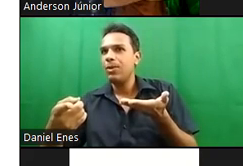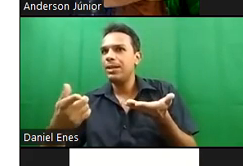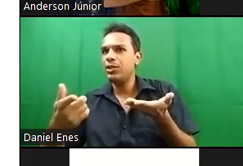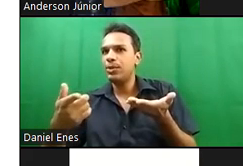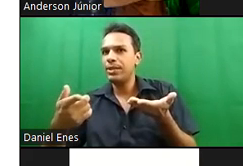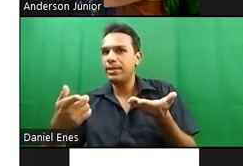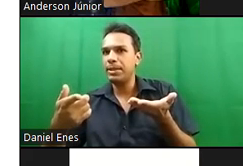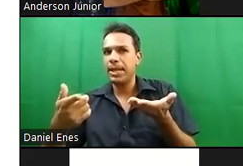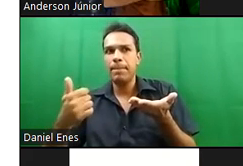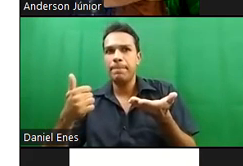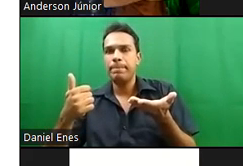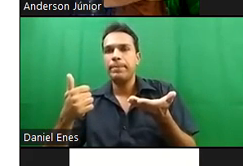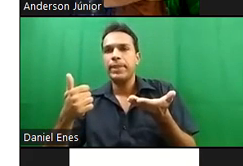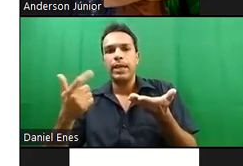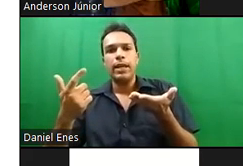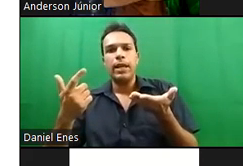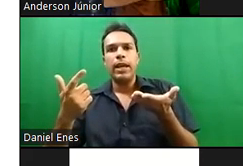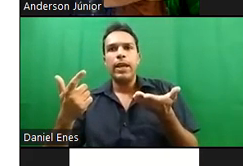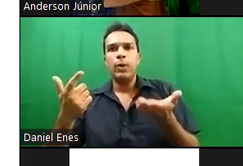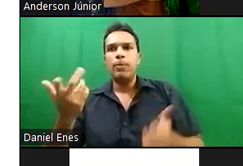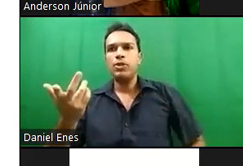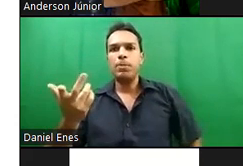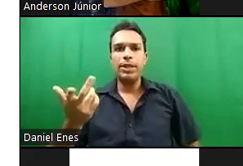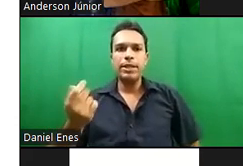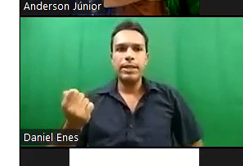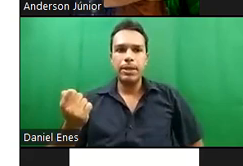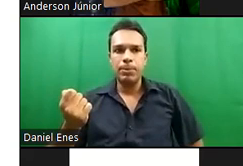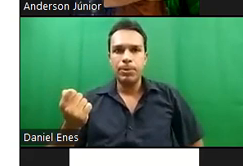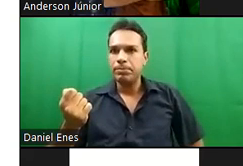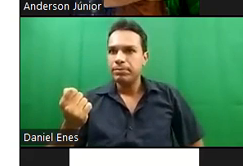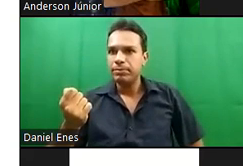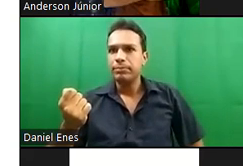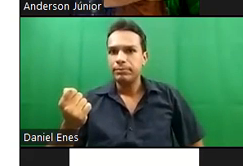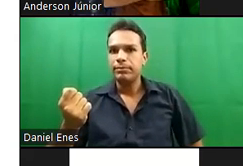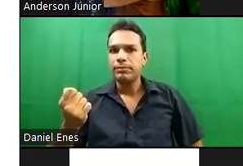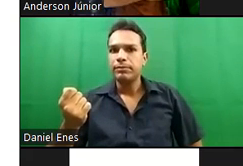Eu acredito que sim, né? Eu posso, por exemplo,